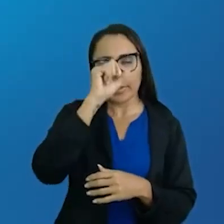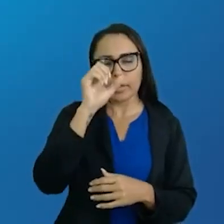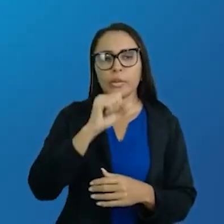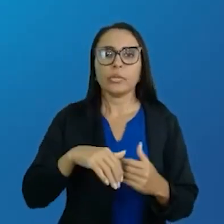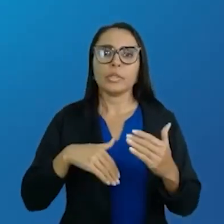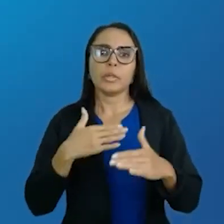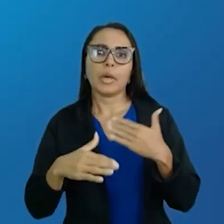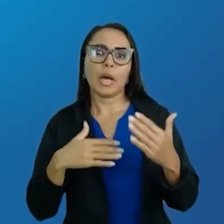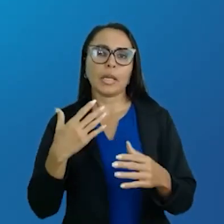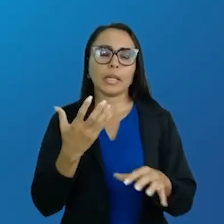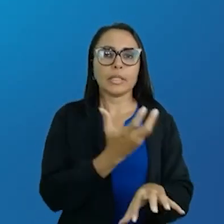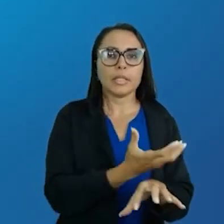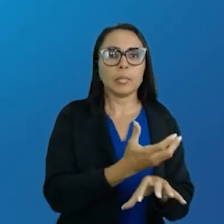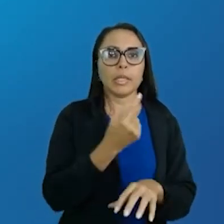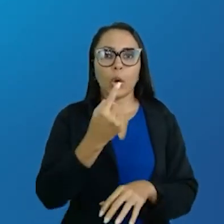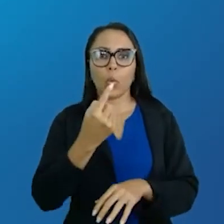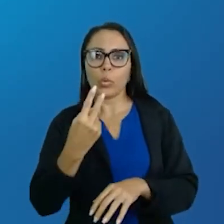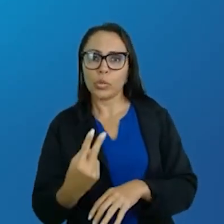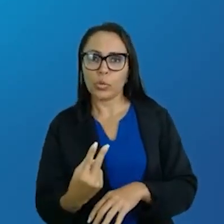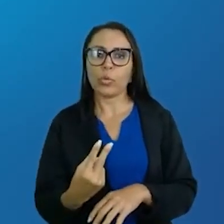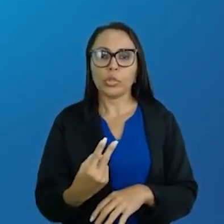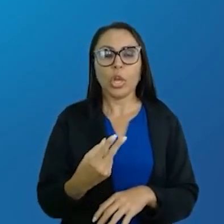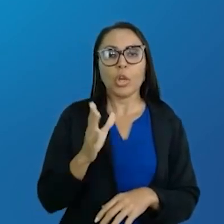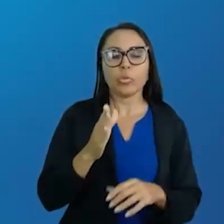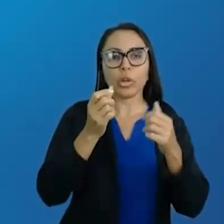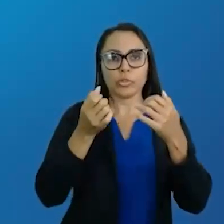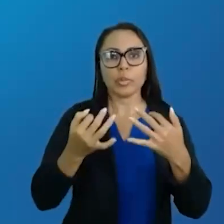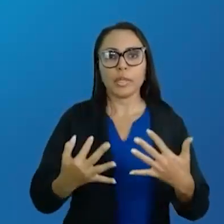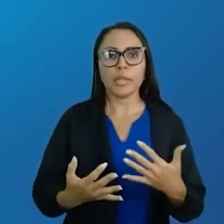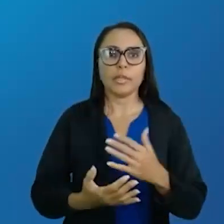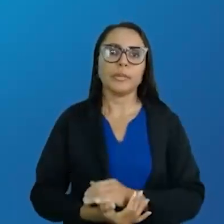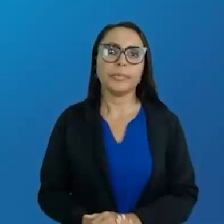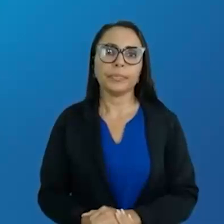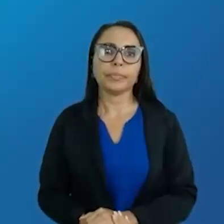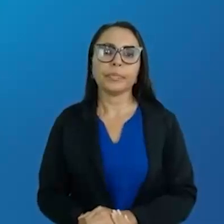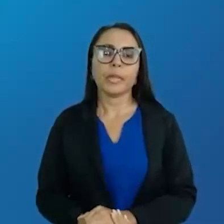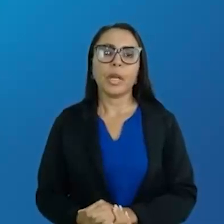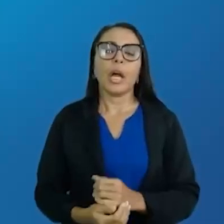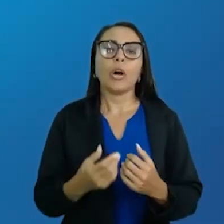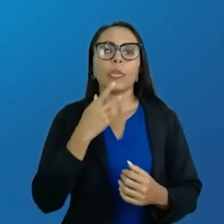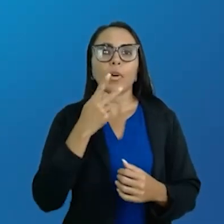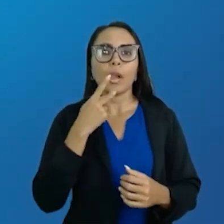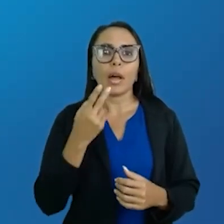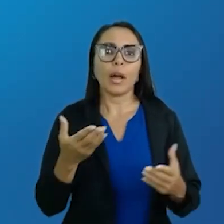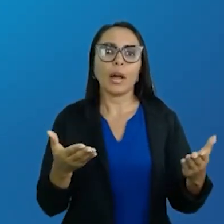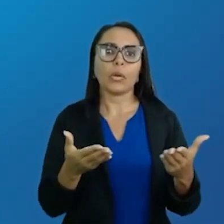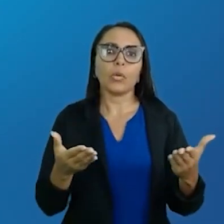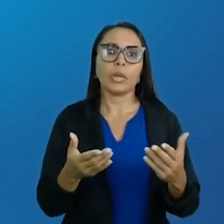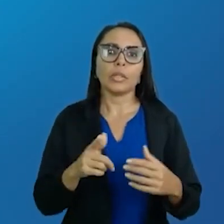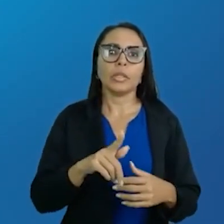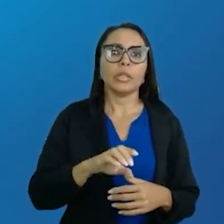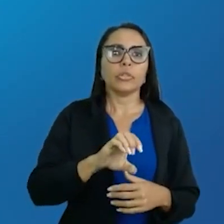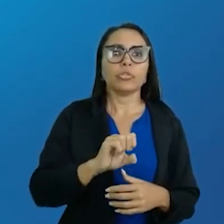disciplina 1 e na disciplina número 2 desse curso até agora de multimídia. Mas o que eu vou falar aqui é sobre Gestalt, é um